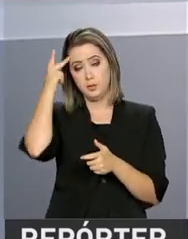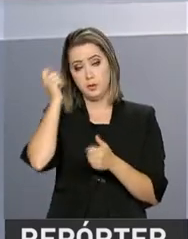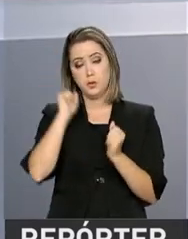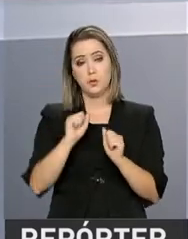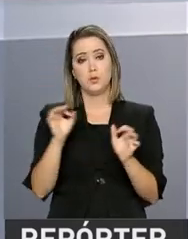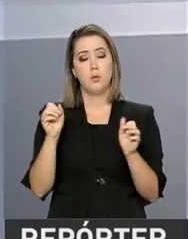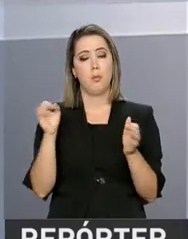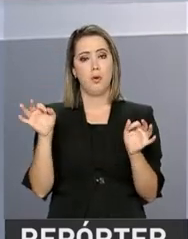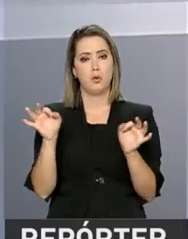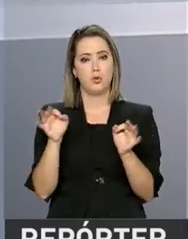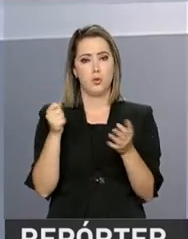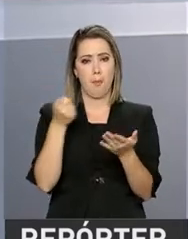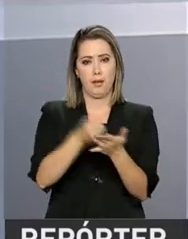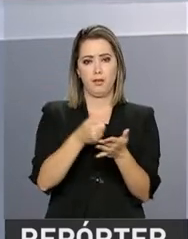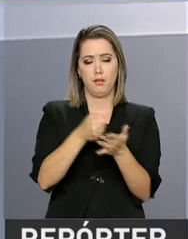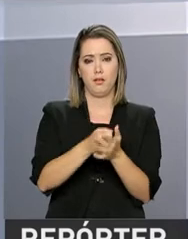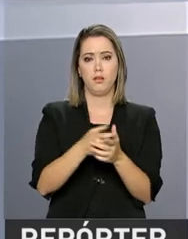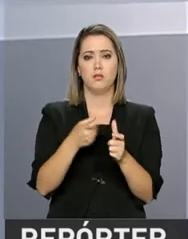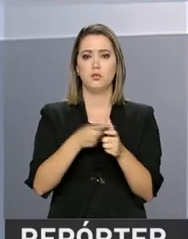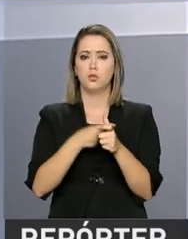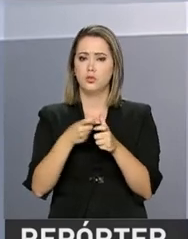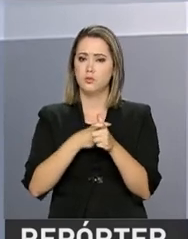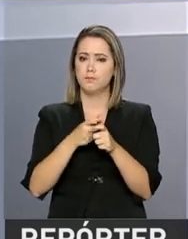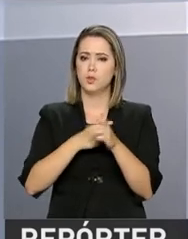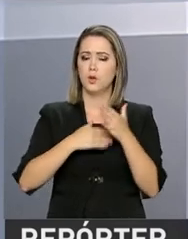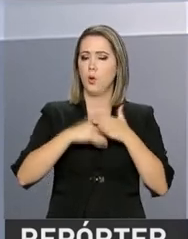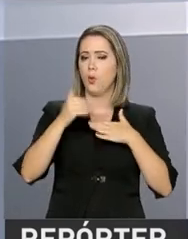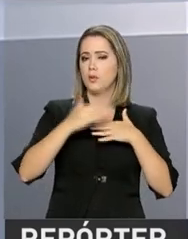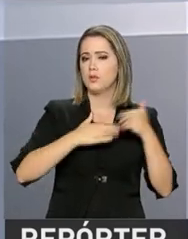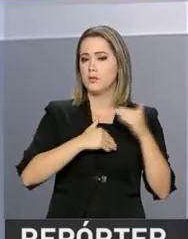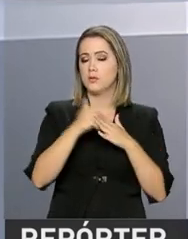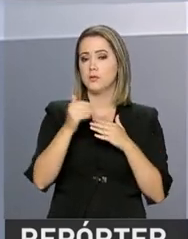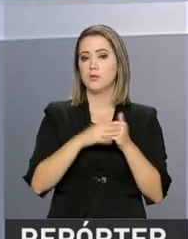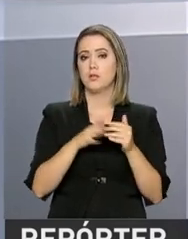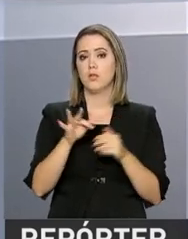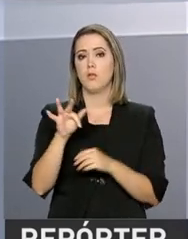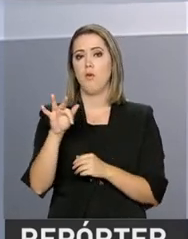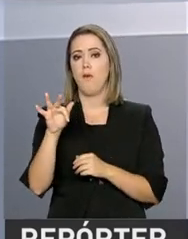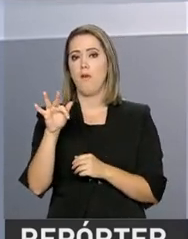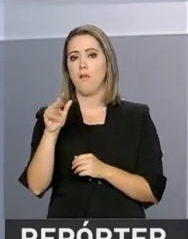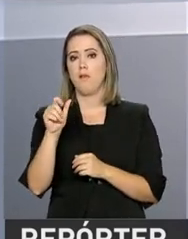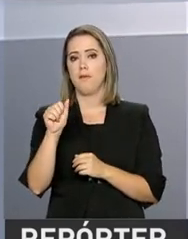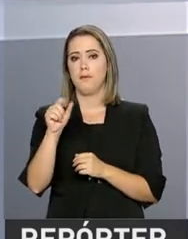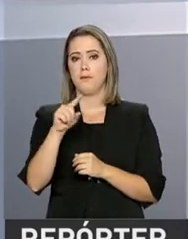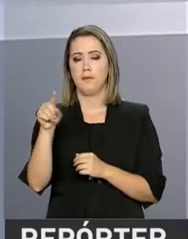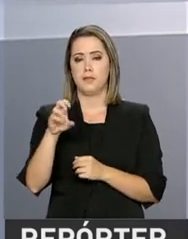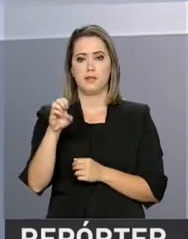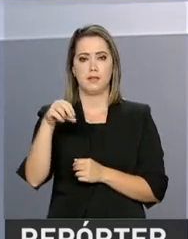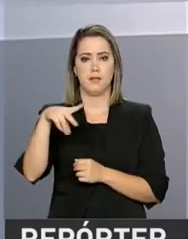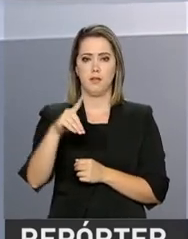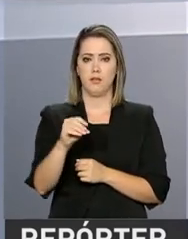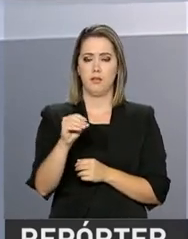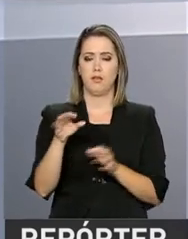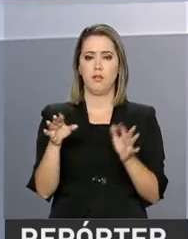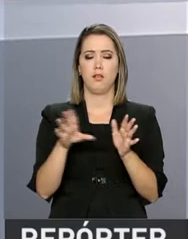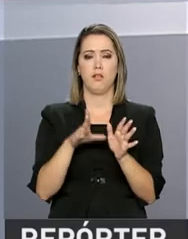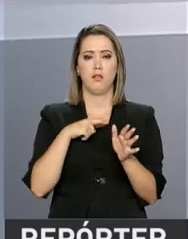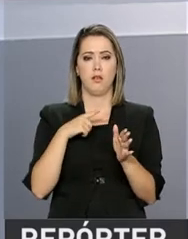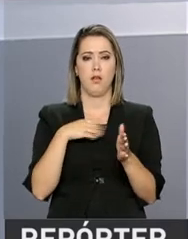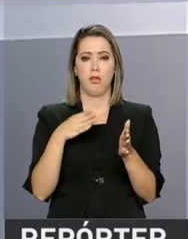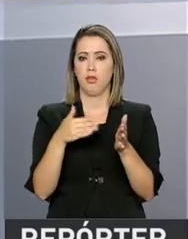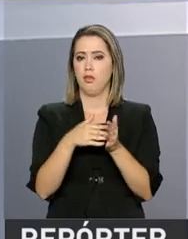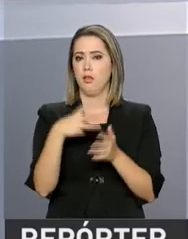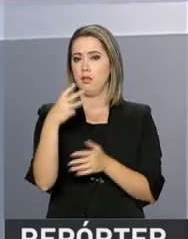liquidar sob condições especiais quaisquer dívidas para com a fazenda nacional vencidas até 30 de novembro de